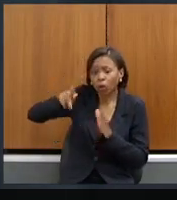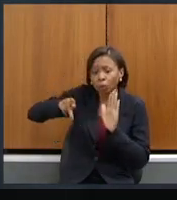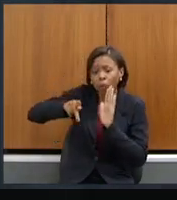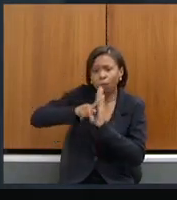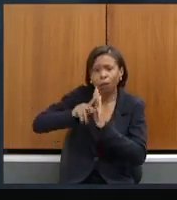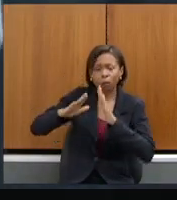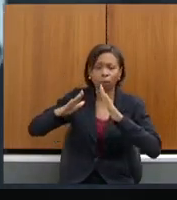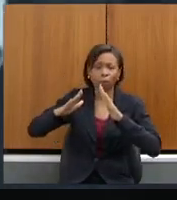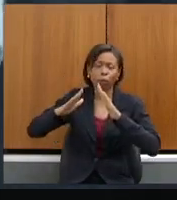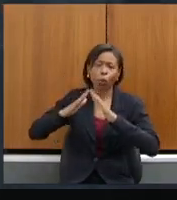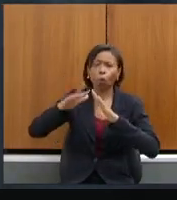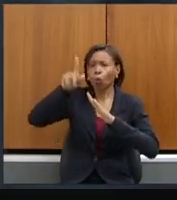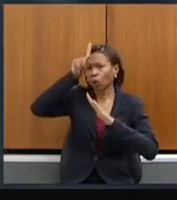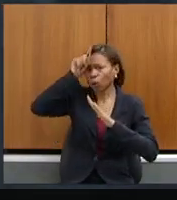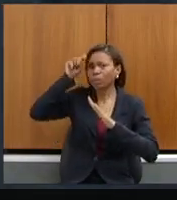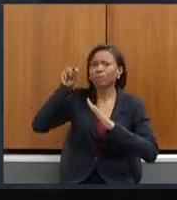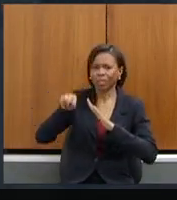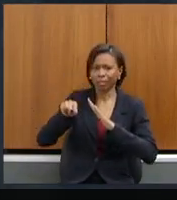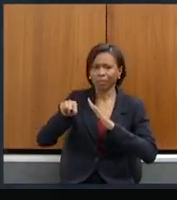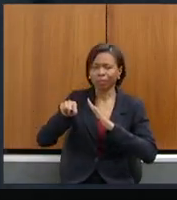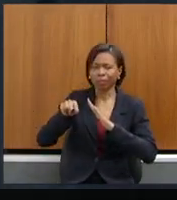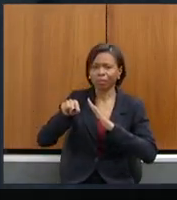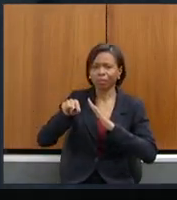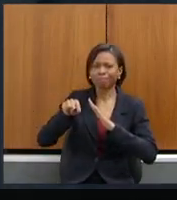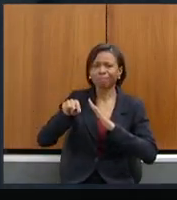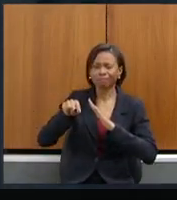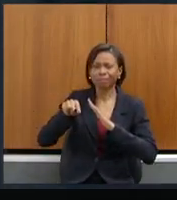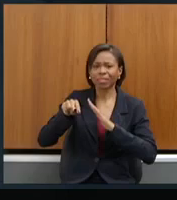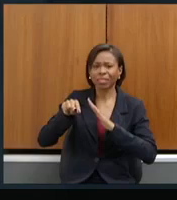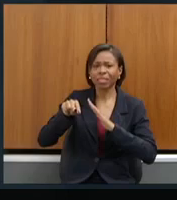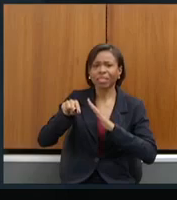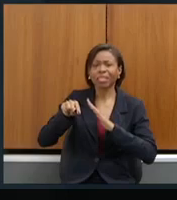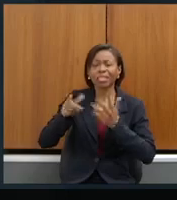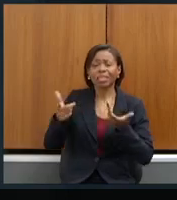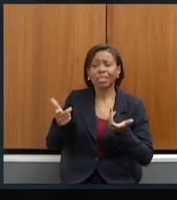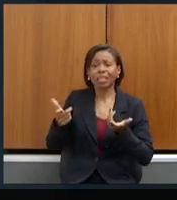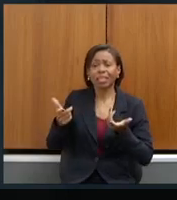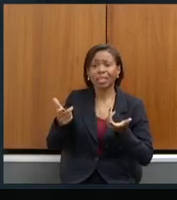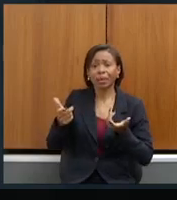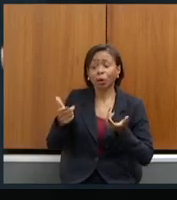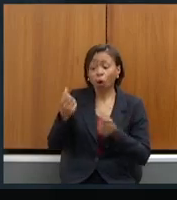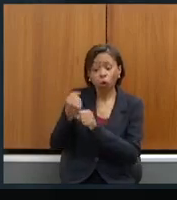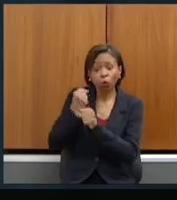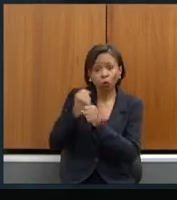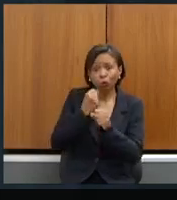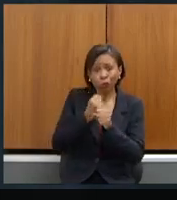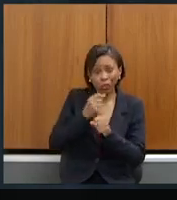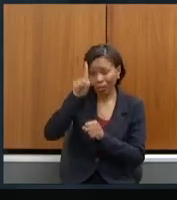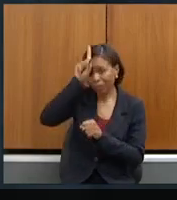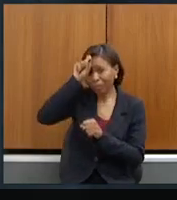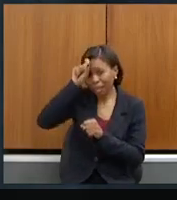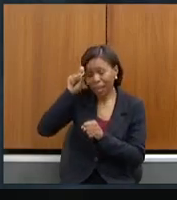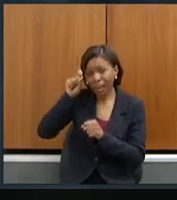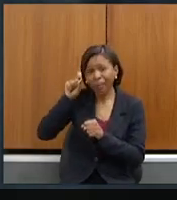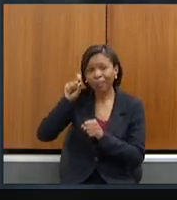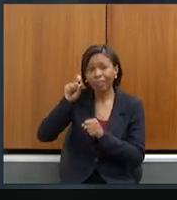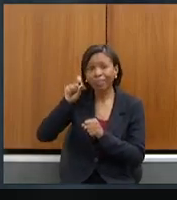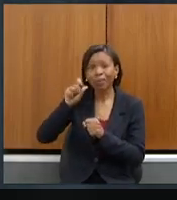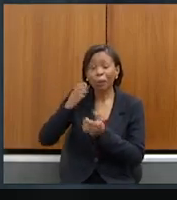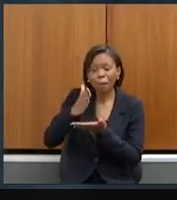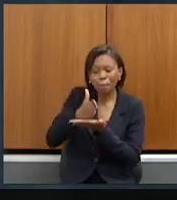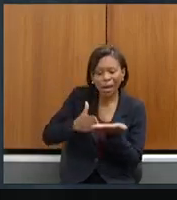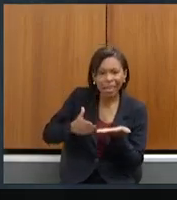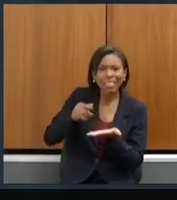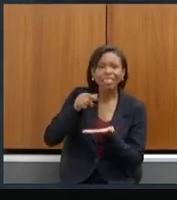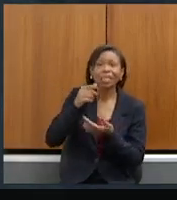terço da construção do hospital foi feito pela como Resgate E desde os primórdios de Olegário Maciel